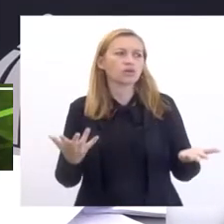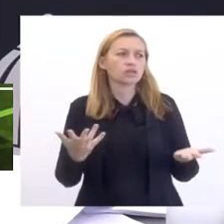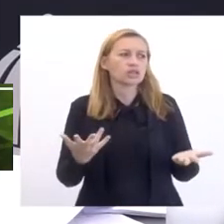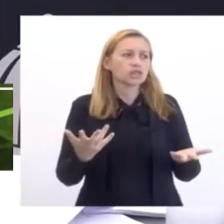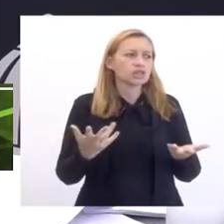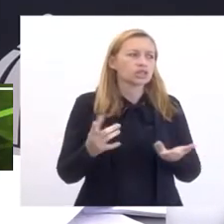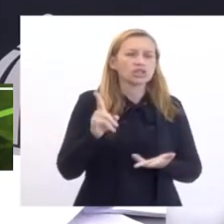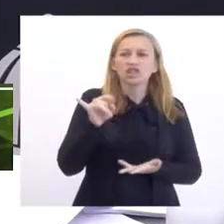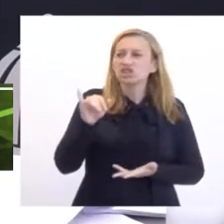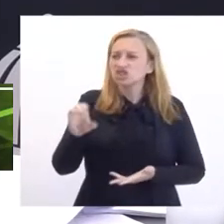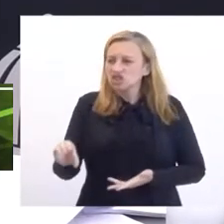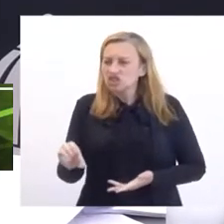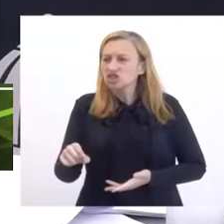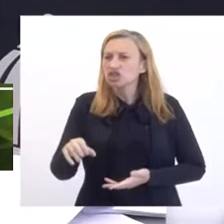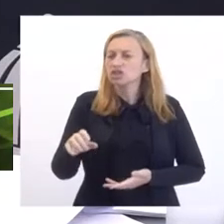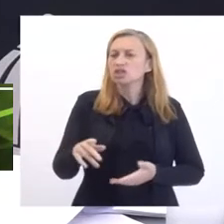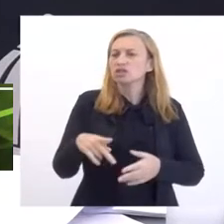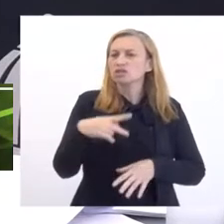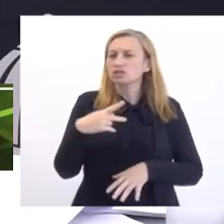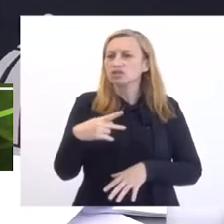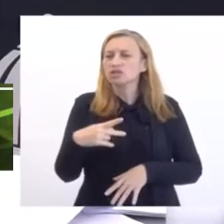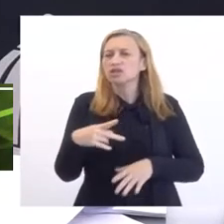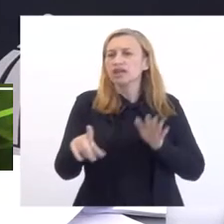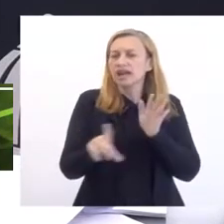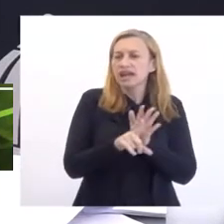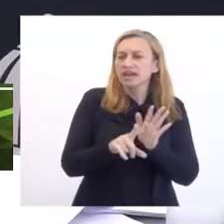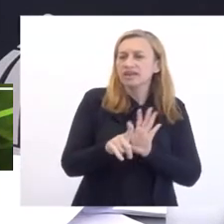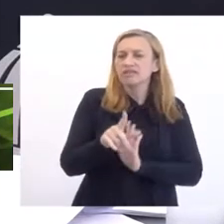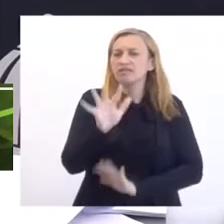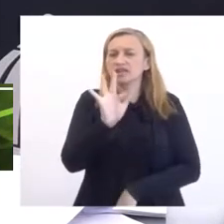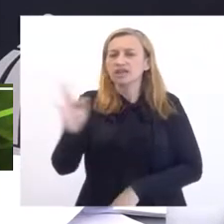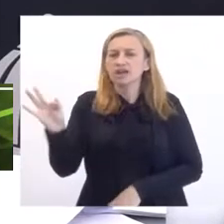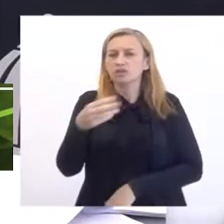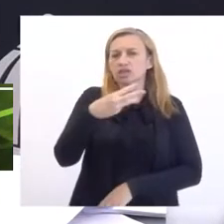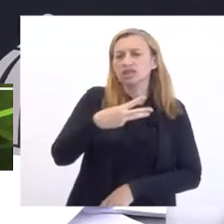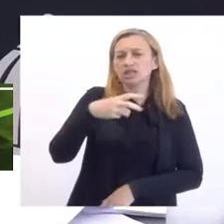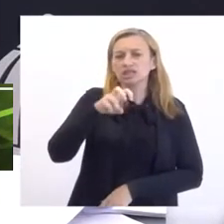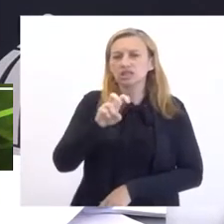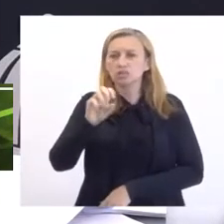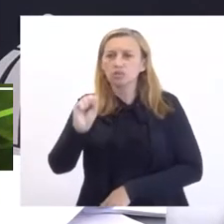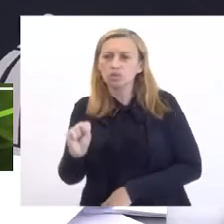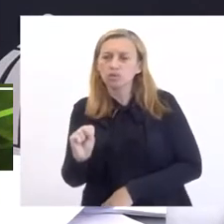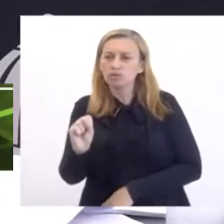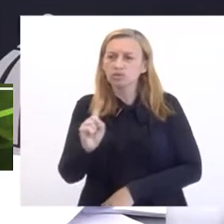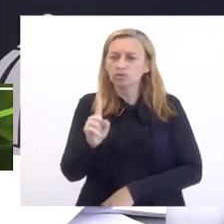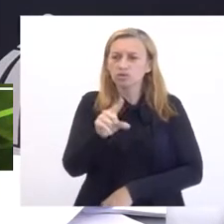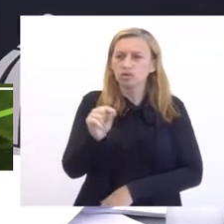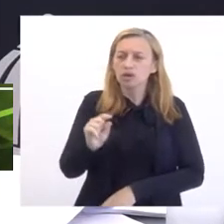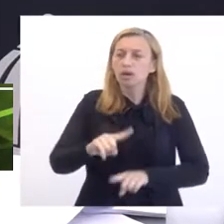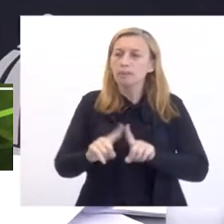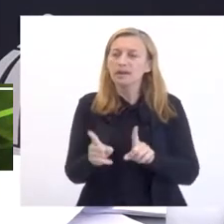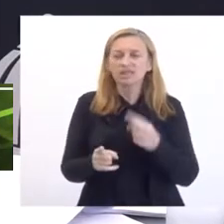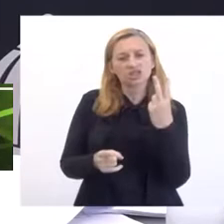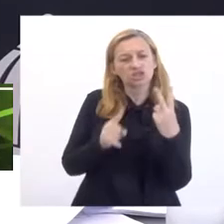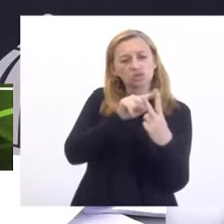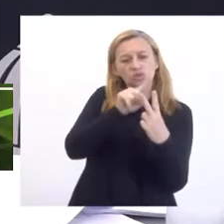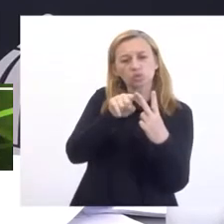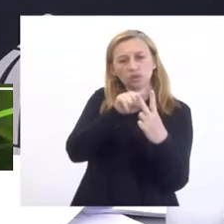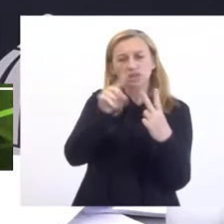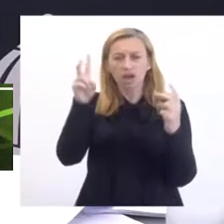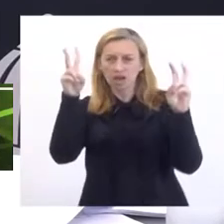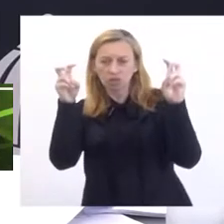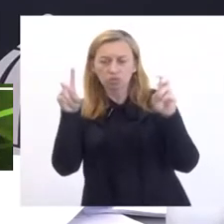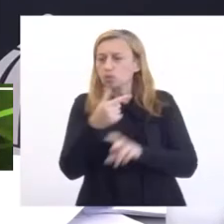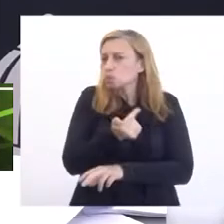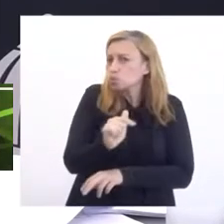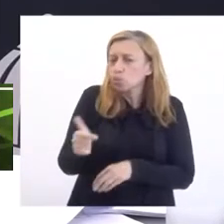DIC que não decidiu, da Lei Federal 358, é admissível, mas em relação a esses dois pontos, não